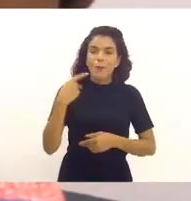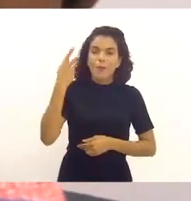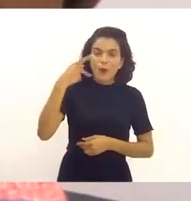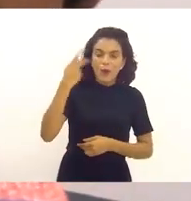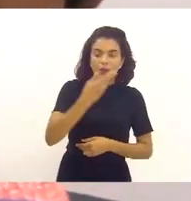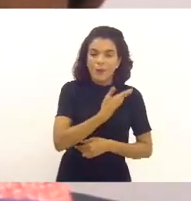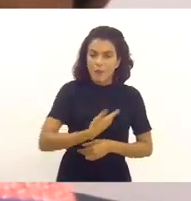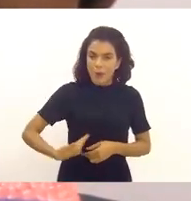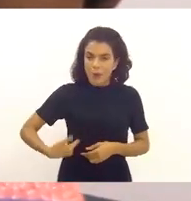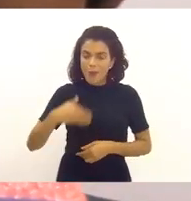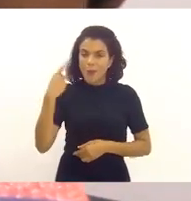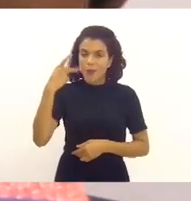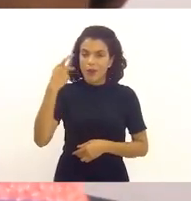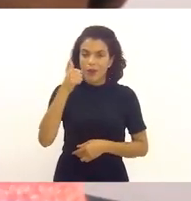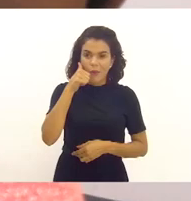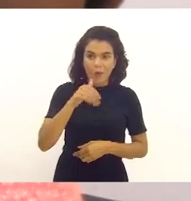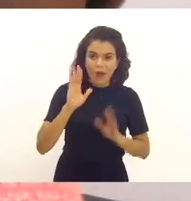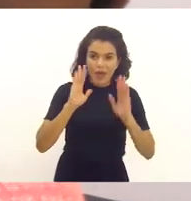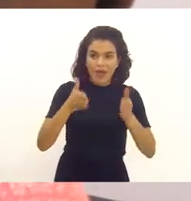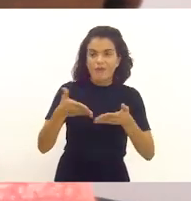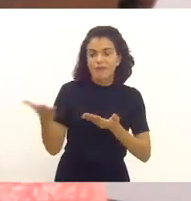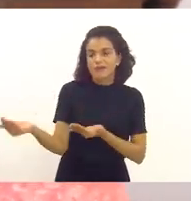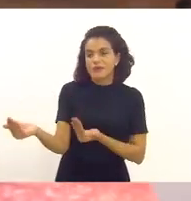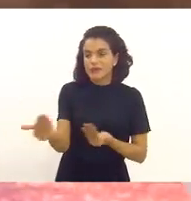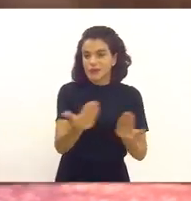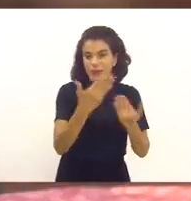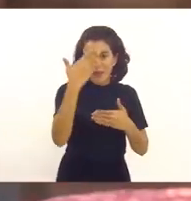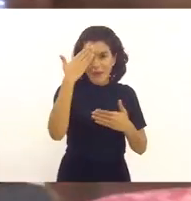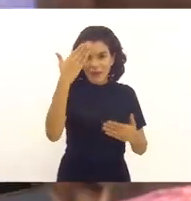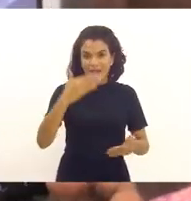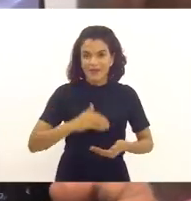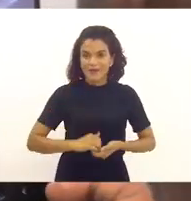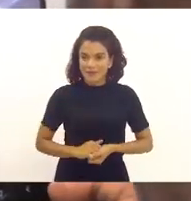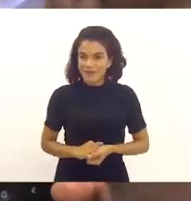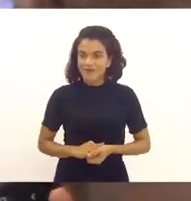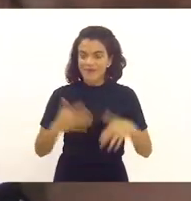política para mulher e política para juventude muito obrigada